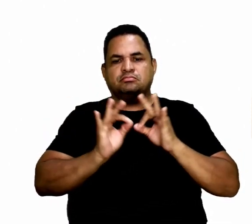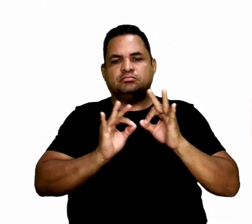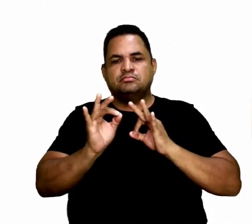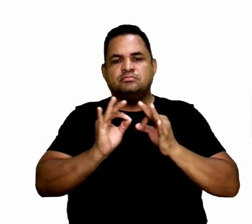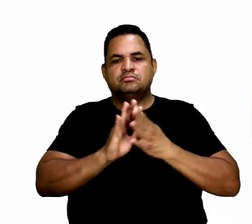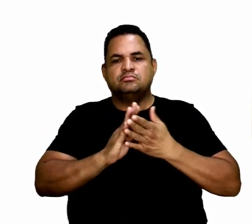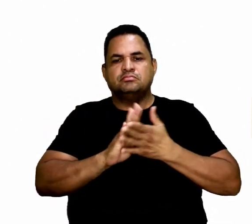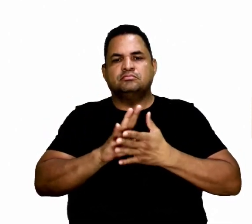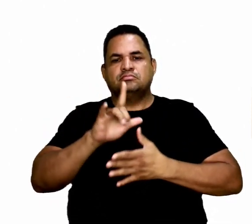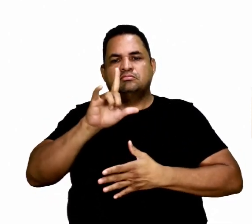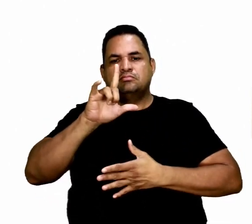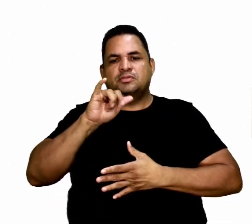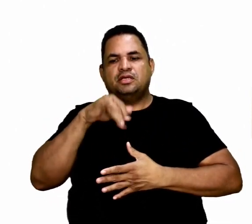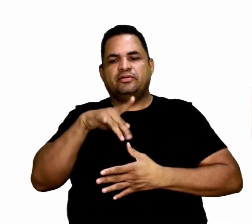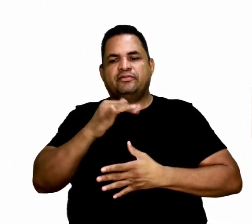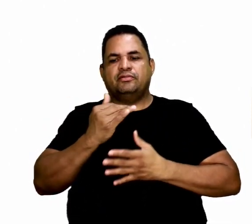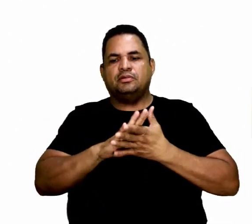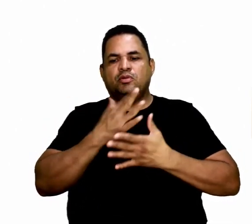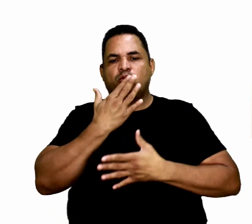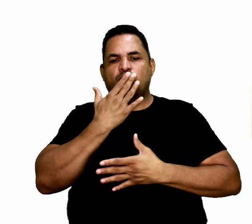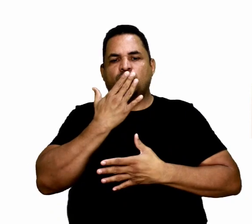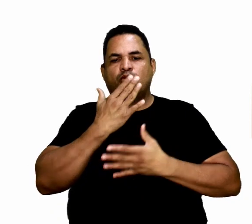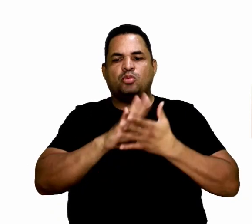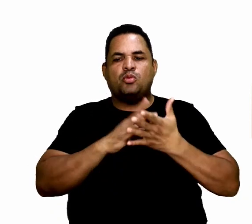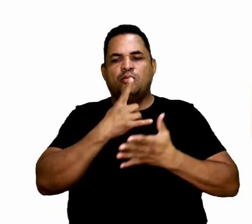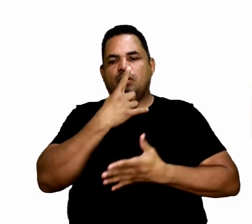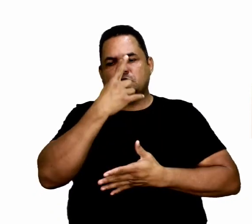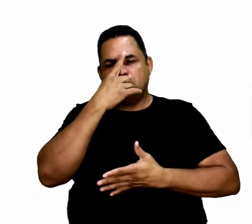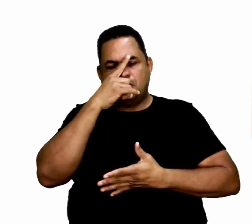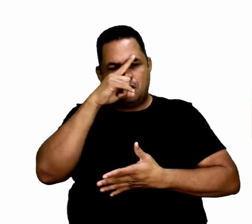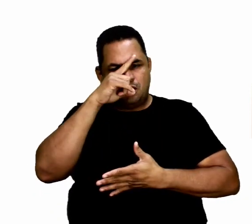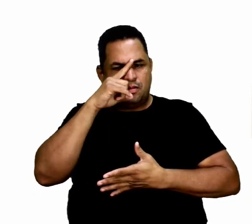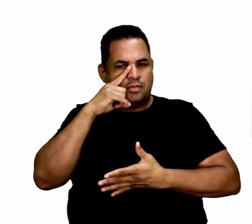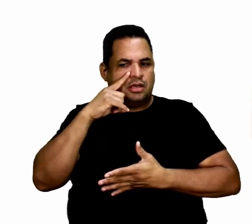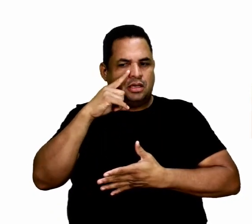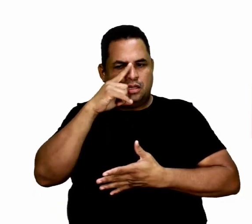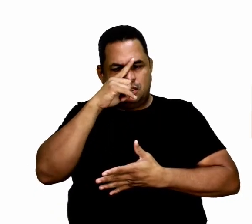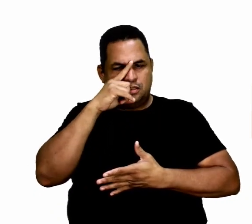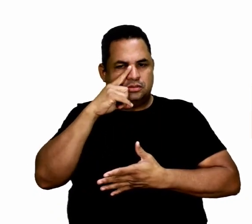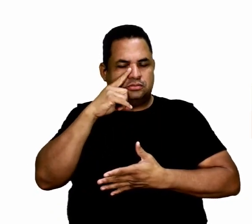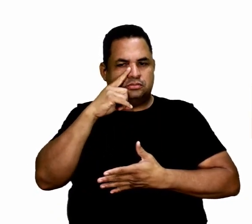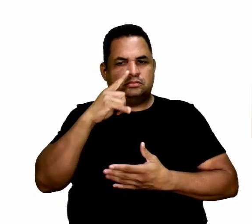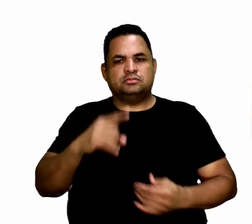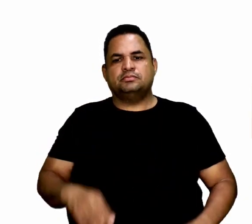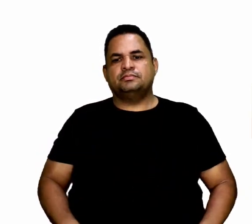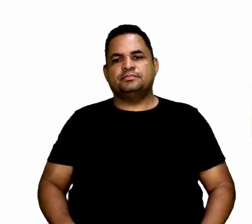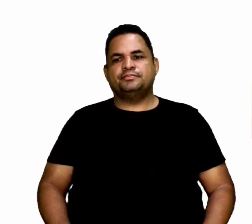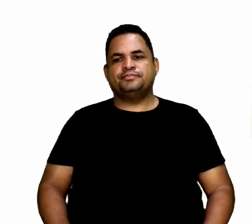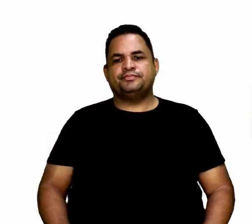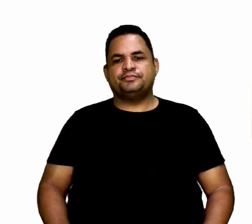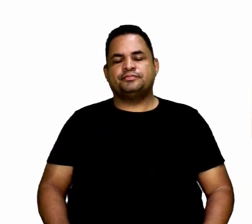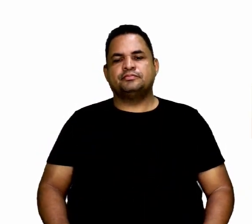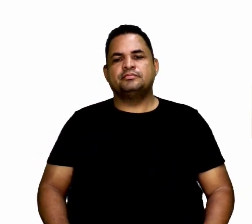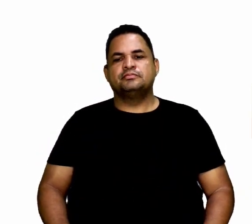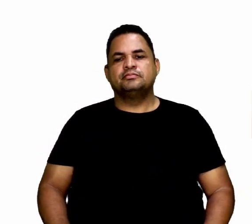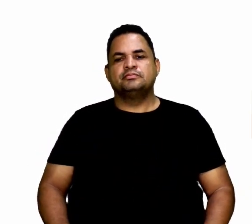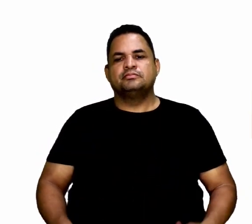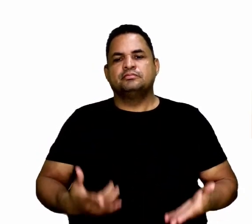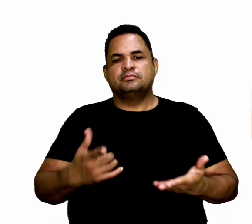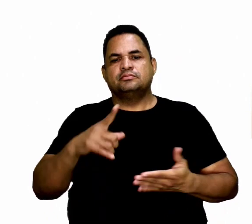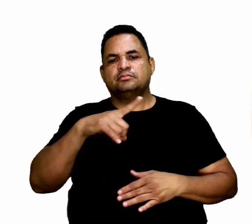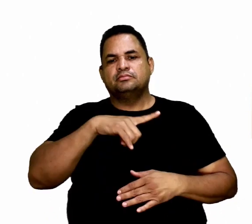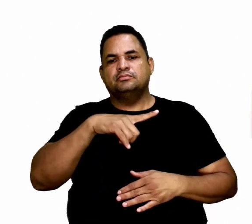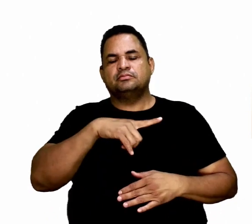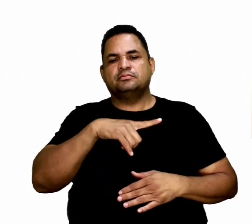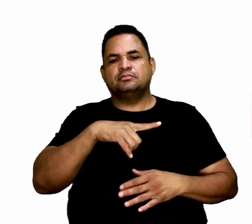formar essa linfa que tem essa coloração mais amarelada, tá? Exatamente, né? E também nós temos que compõem esse